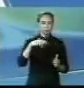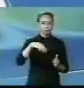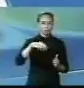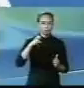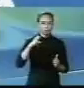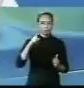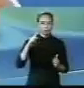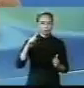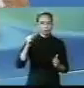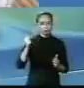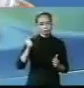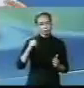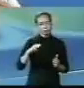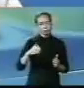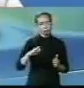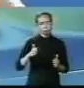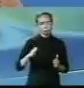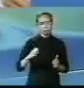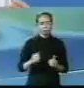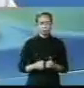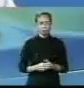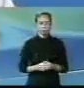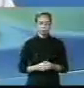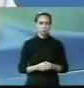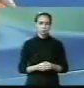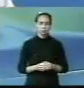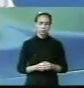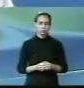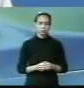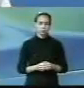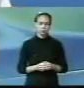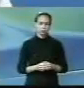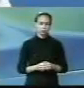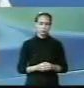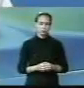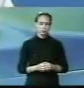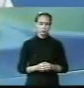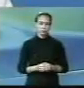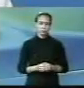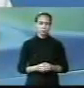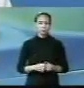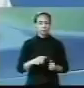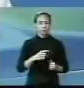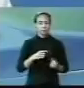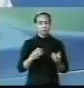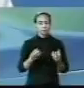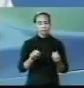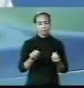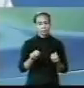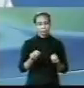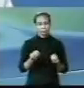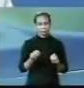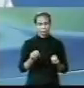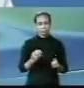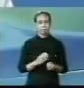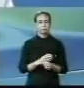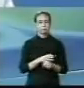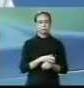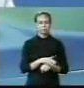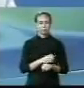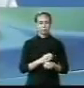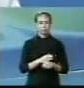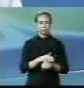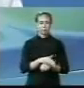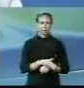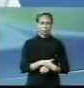velocidade. E, devido ao grande fluxo de utilização, seja com serviços realmente necessários da empresa, atividades